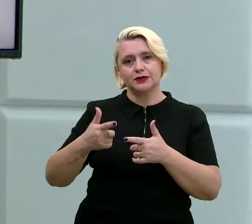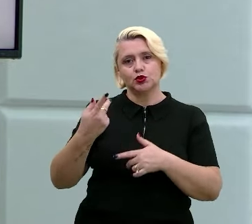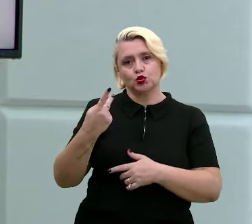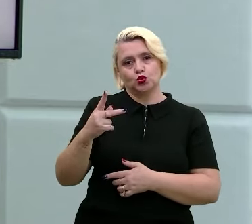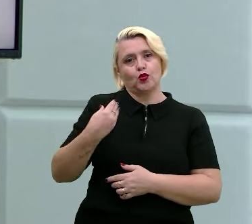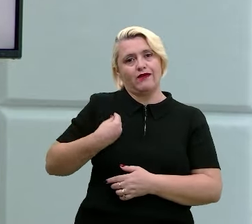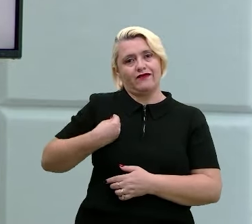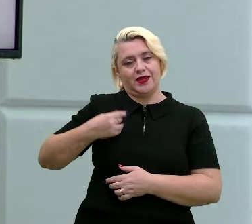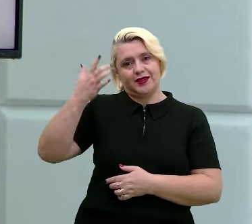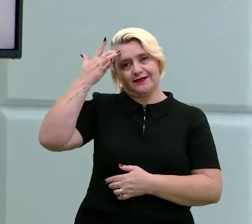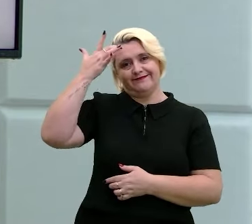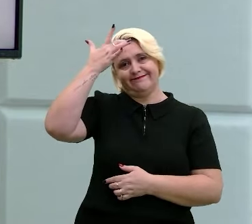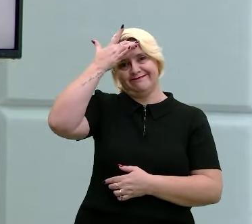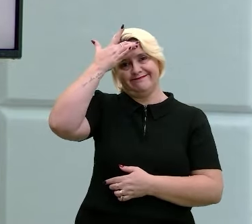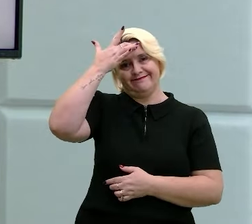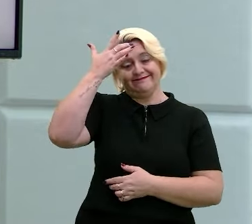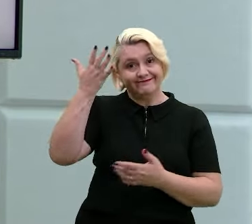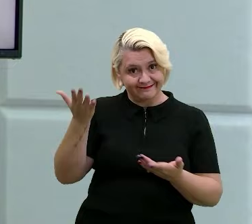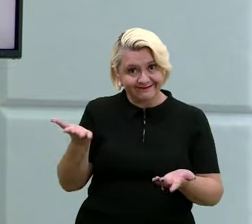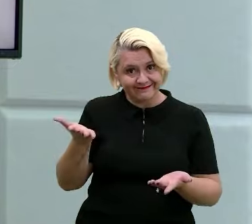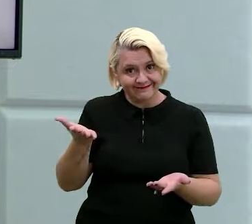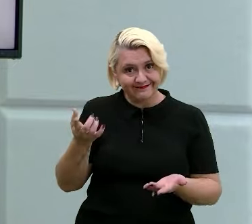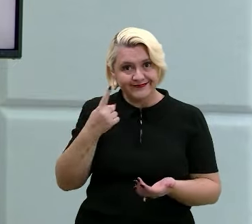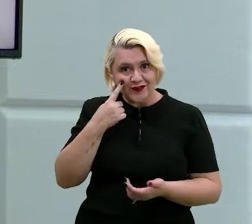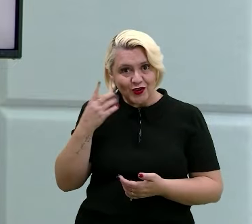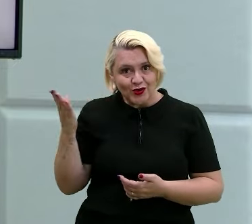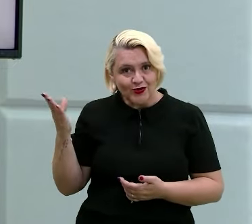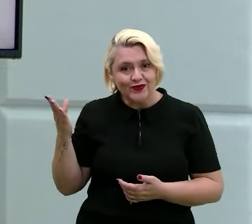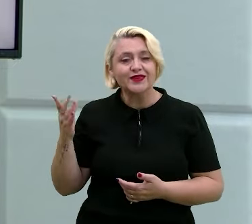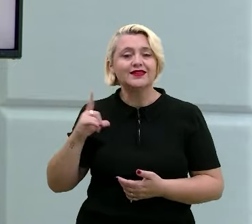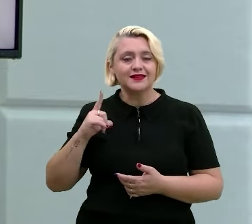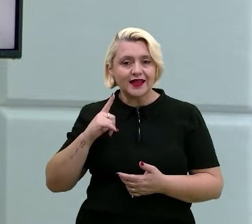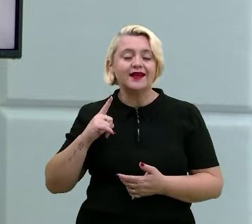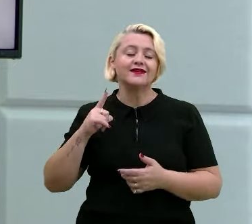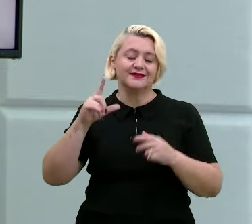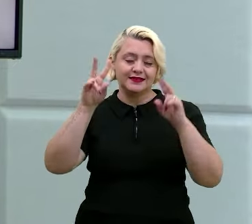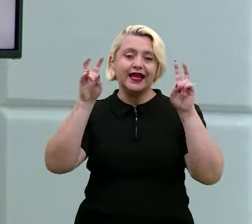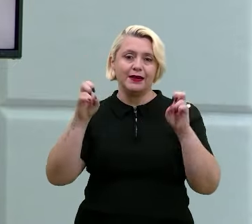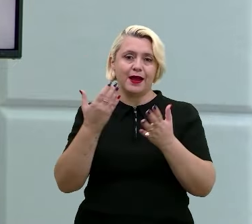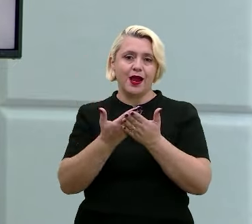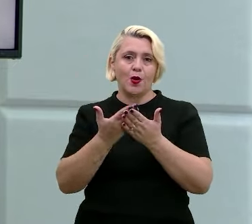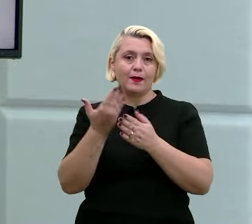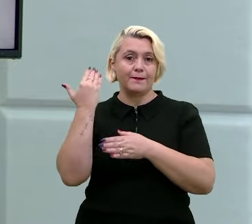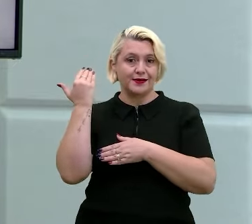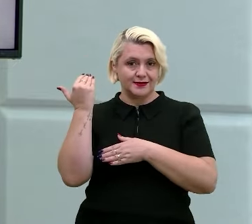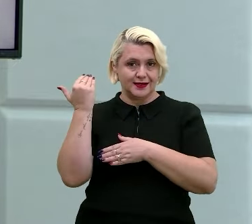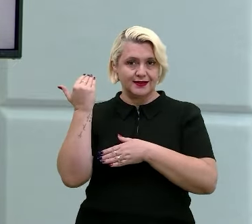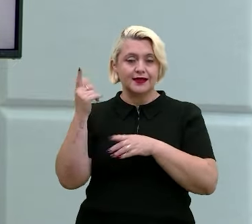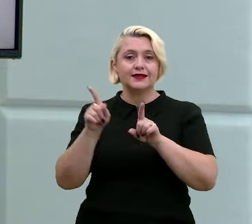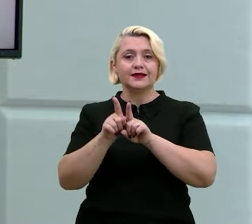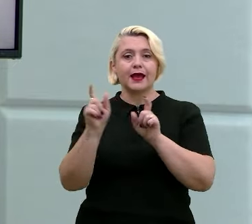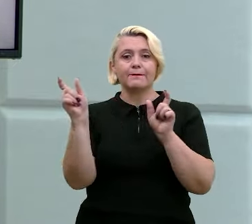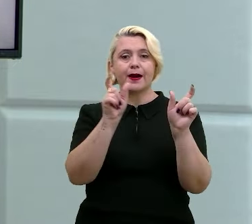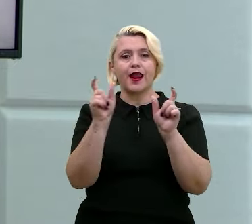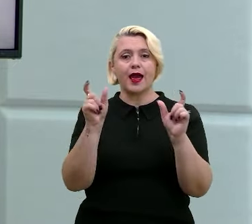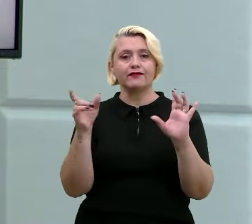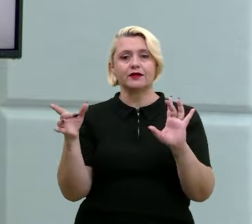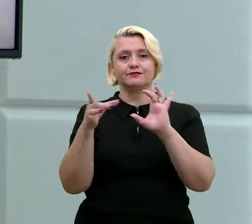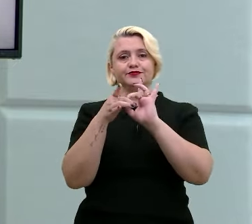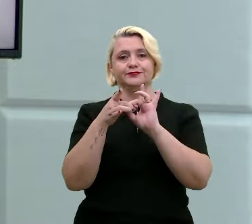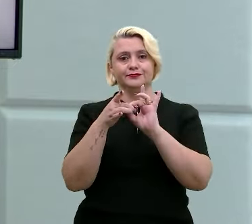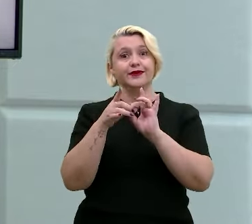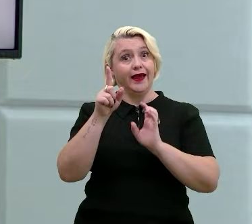indesejáveis para a saúde mental, tá vendo? A gente está trabalhando o tema da aula passada usando esses elementos articuladores. Olha como eles